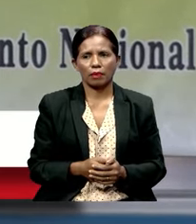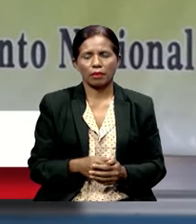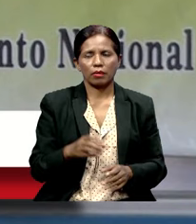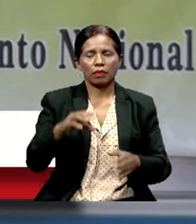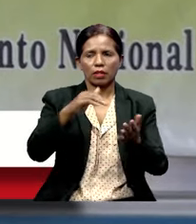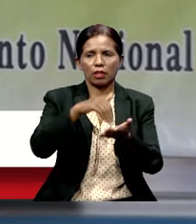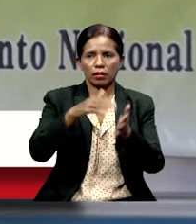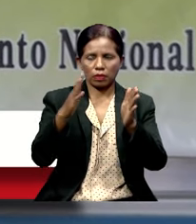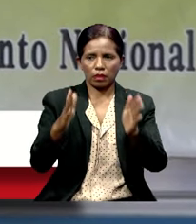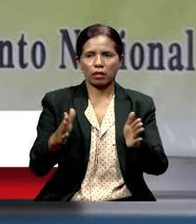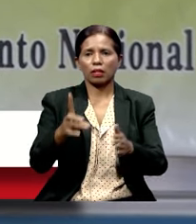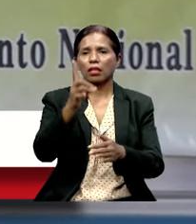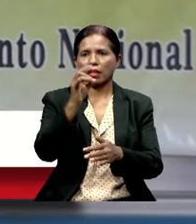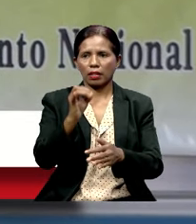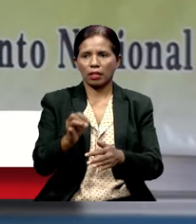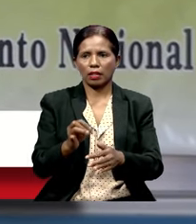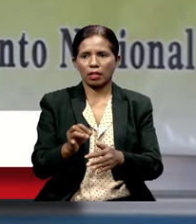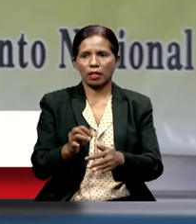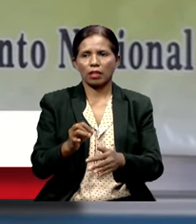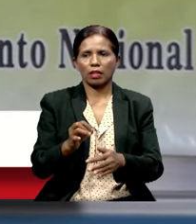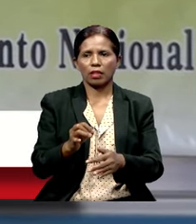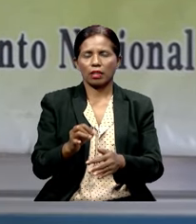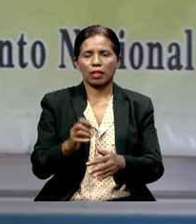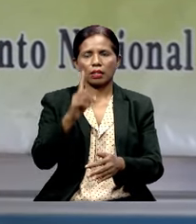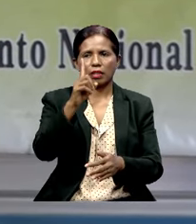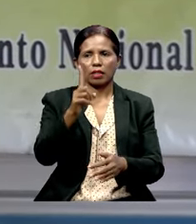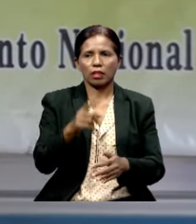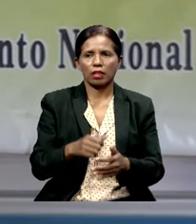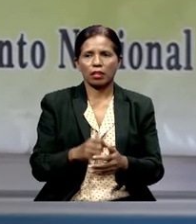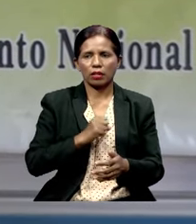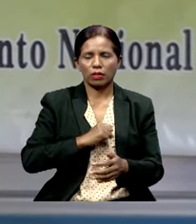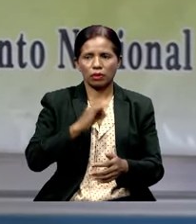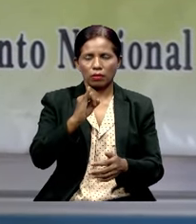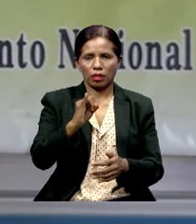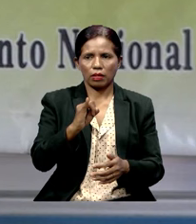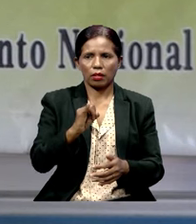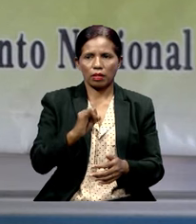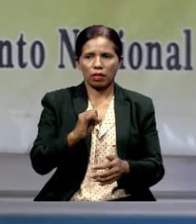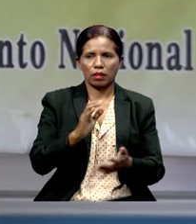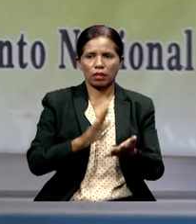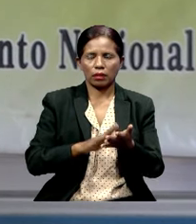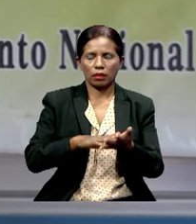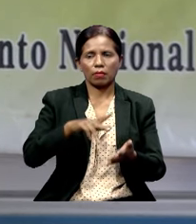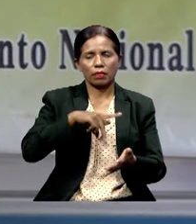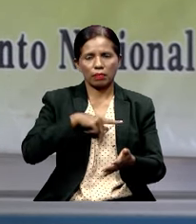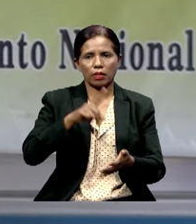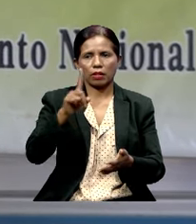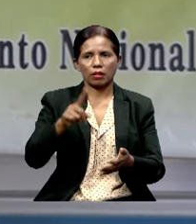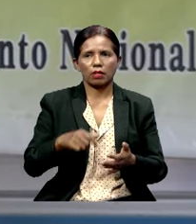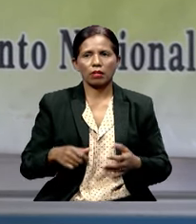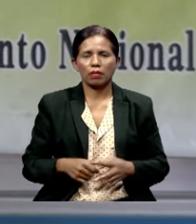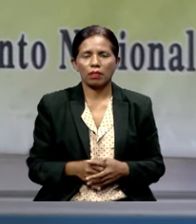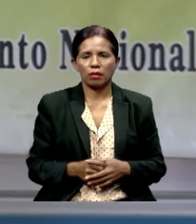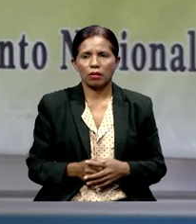estudante balão, maioria ne redili, e daí ele que suai, e a escola privada ida, ande